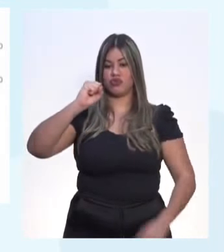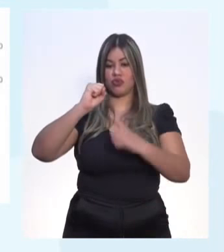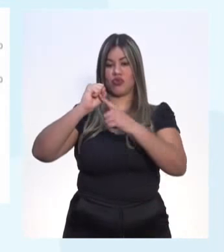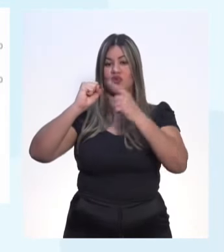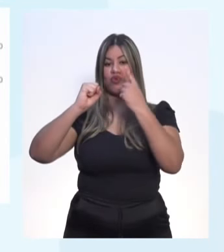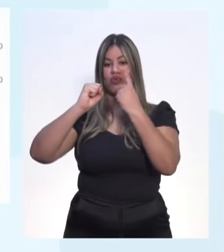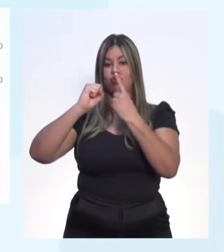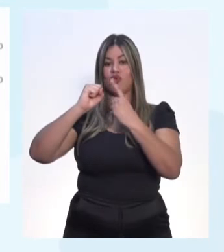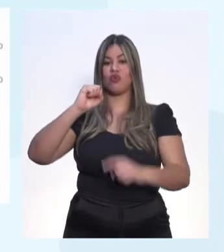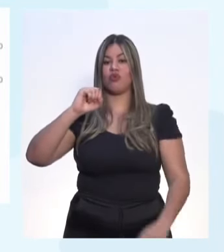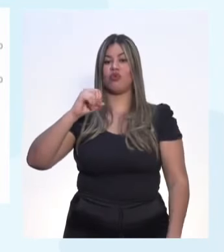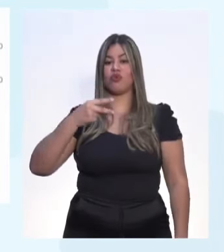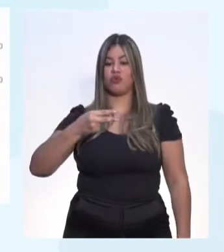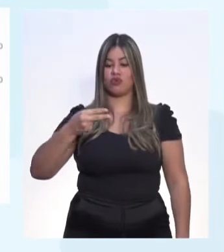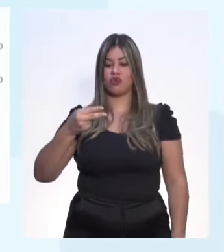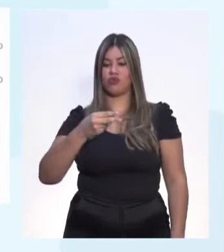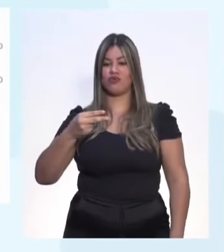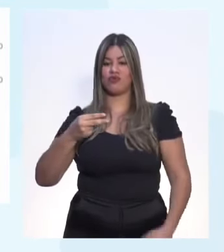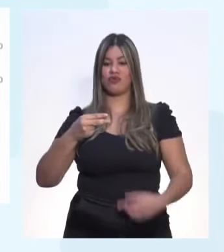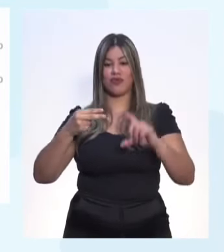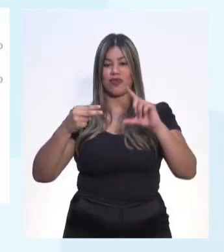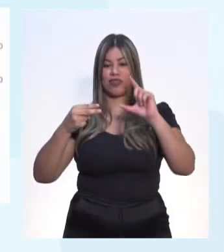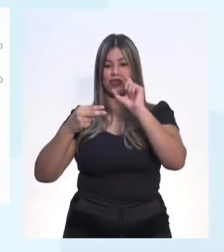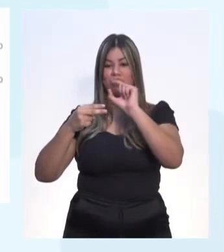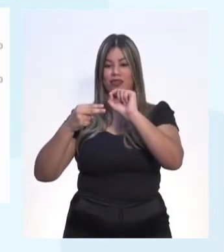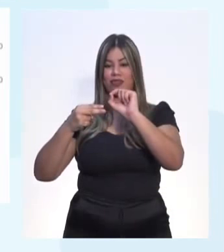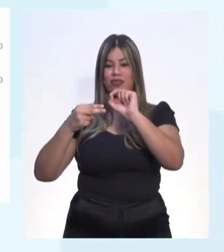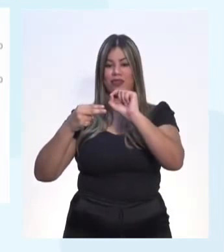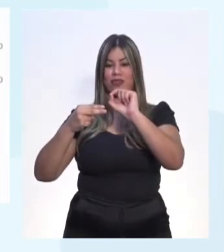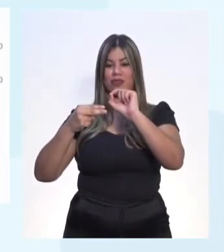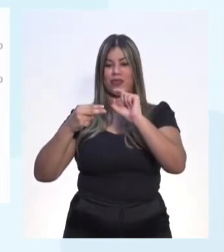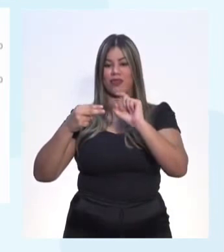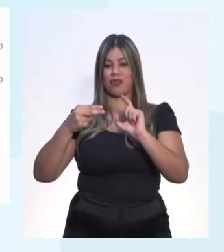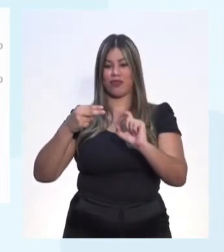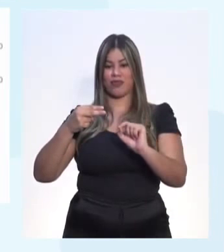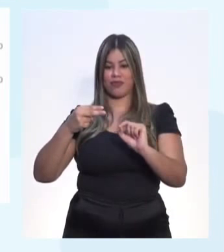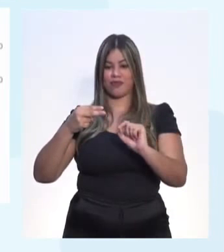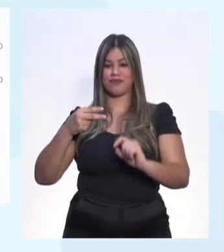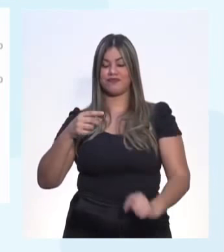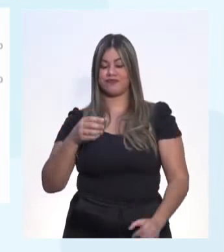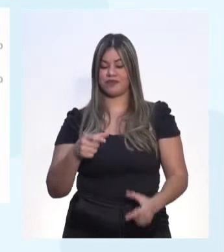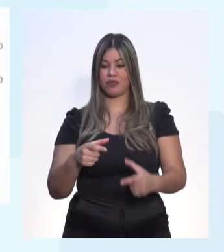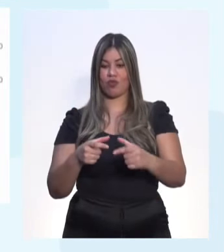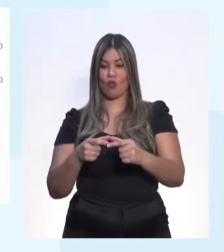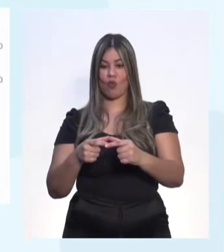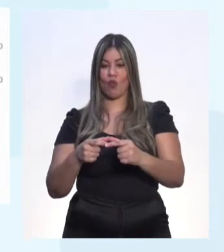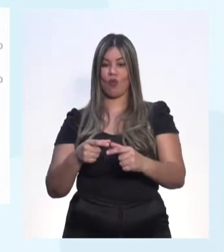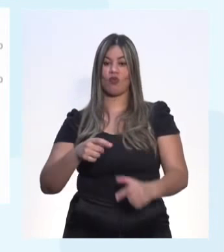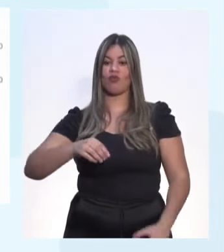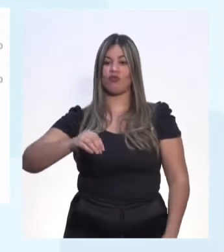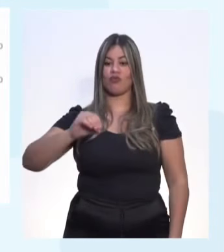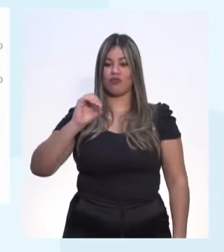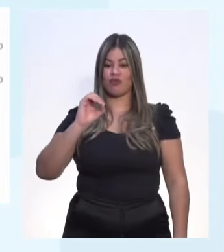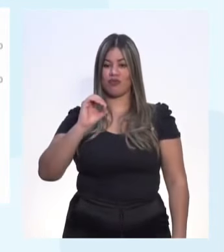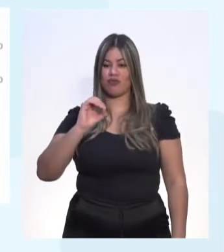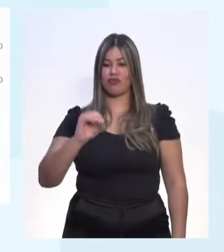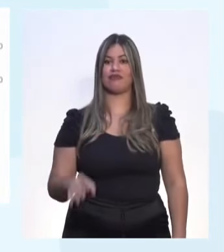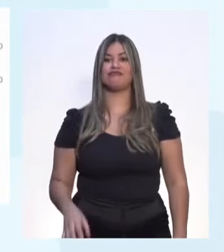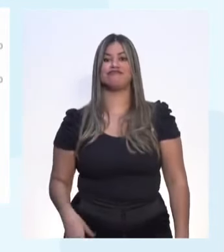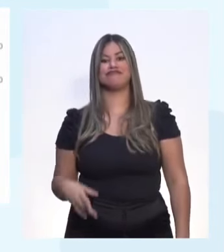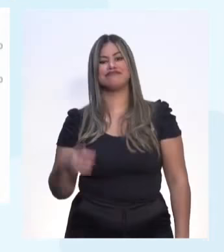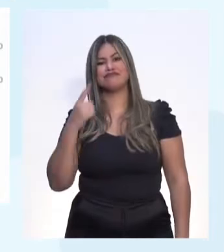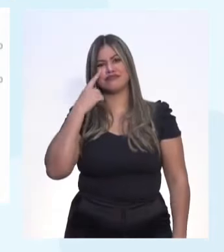multi multiplica Lembrando que aqui vai para você precisa do precisa do zero também então perceba que é um sistema de numeração